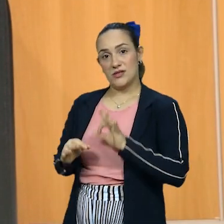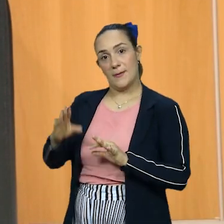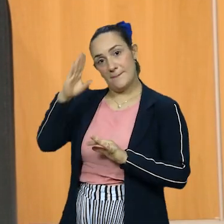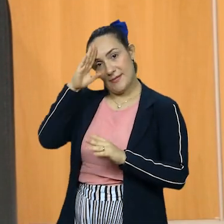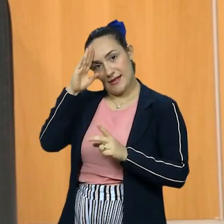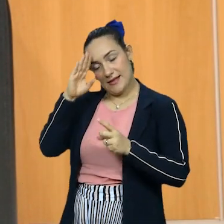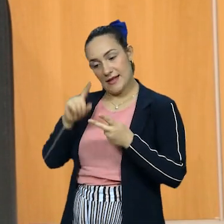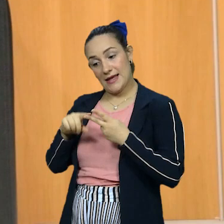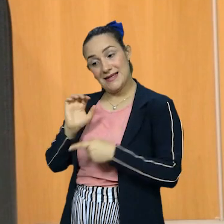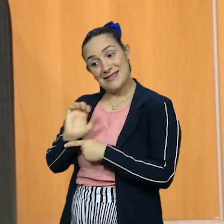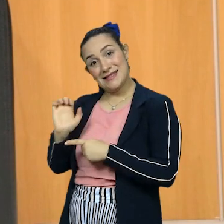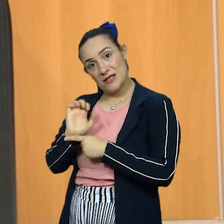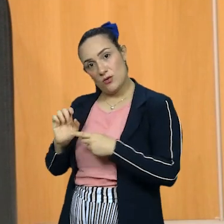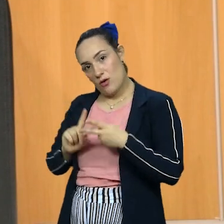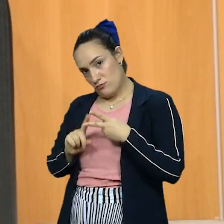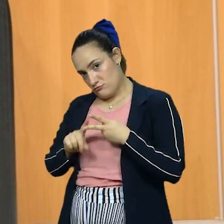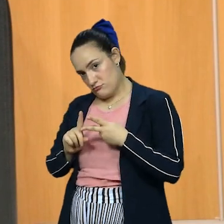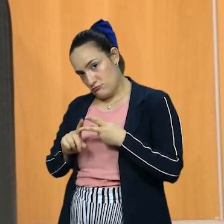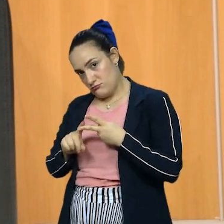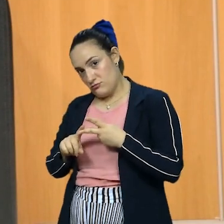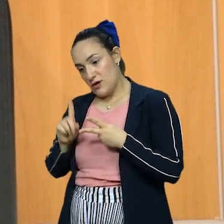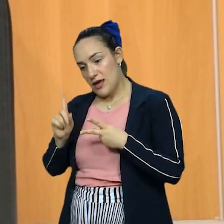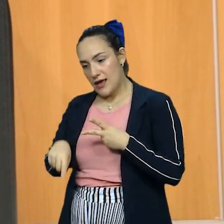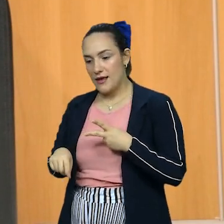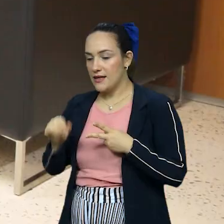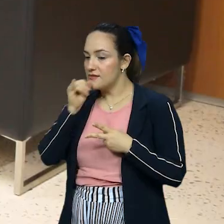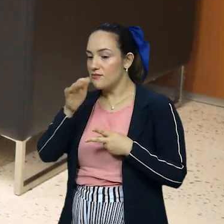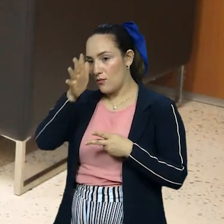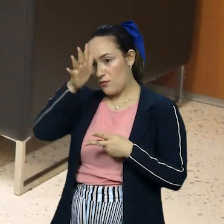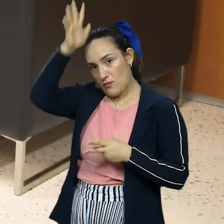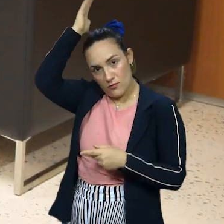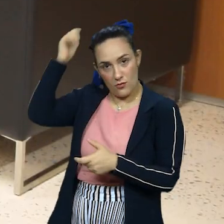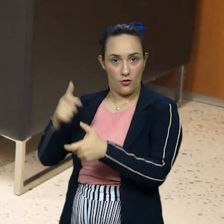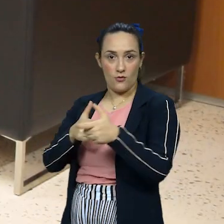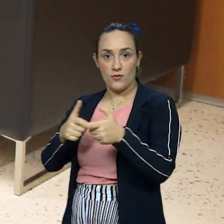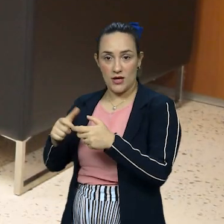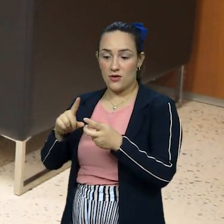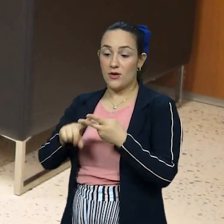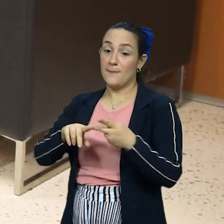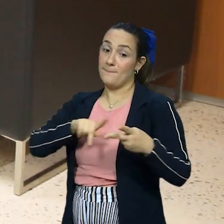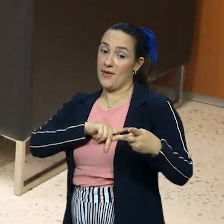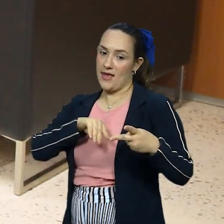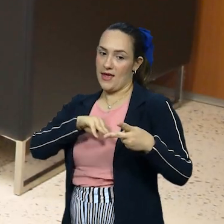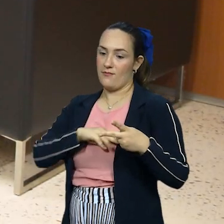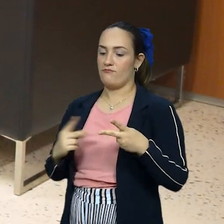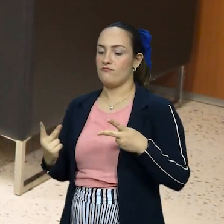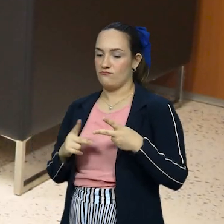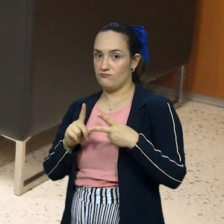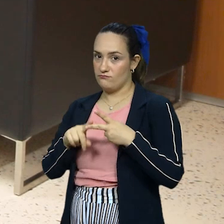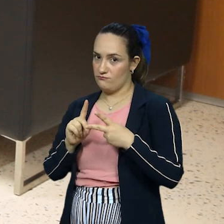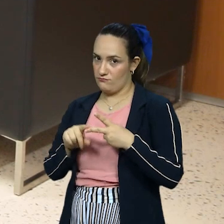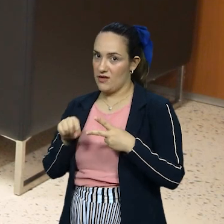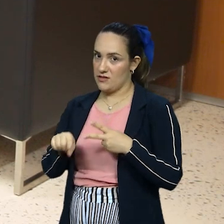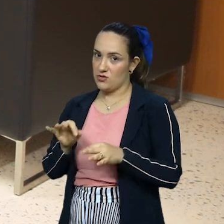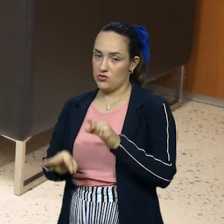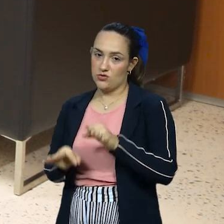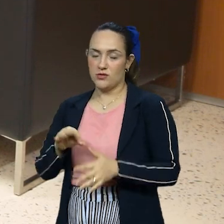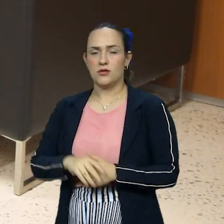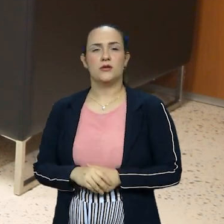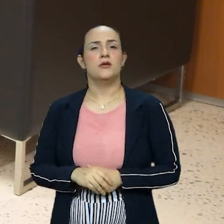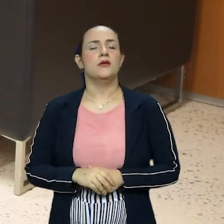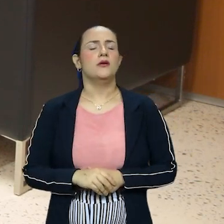dos Estados, que fica com a competência para julgar os corpos de bombeiros militares e as polícias militares. E